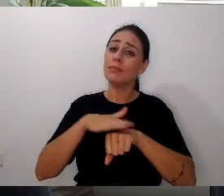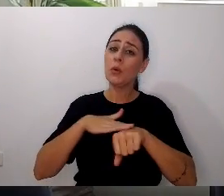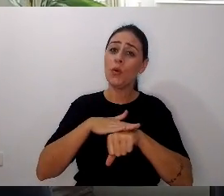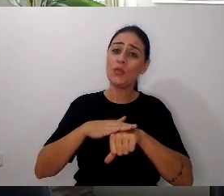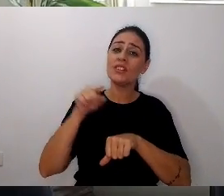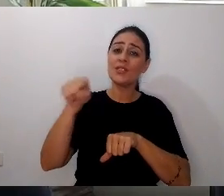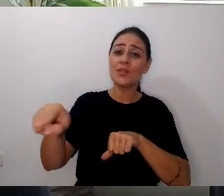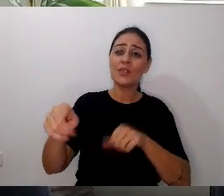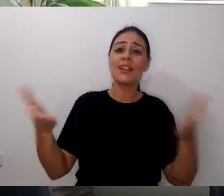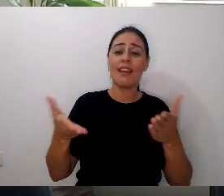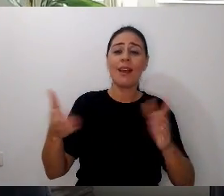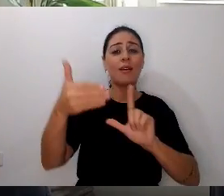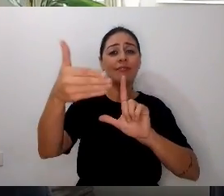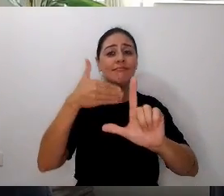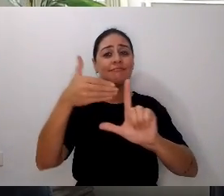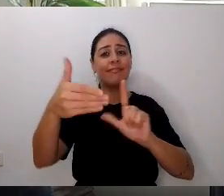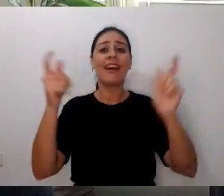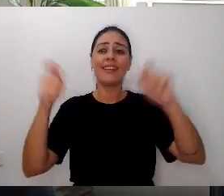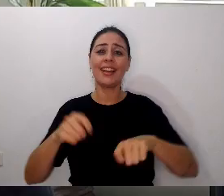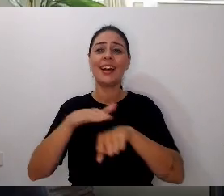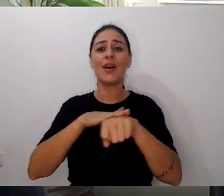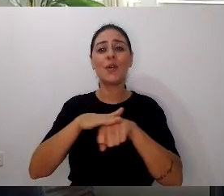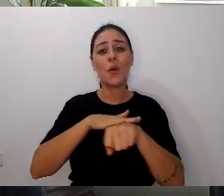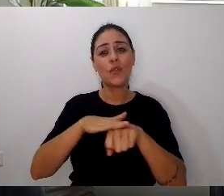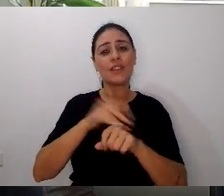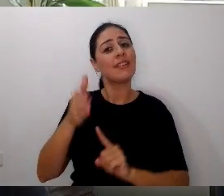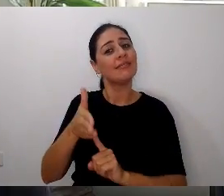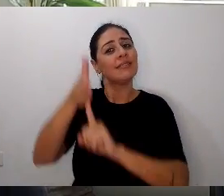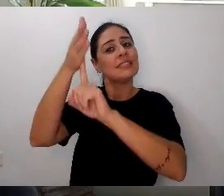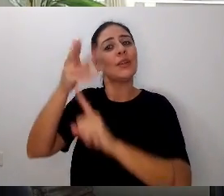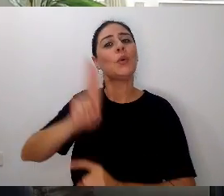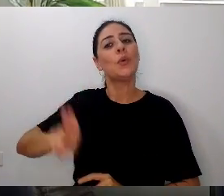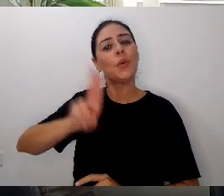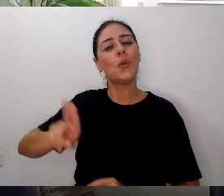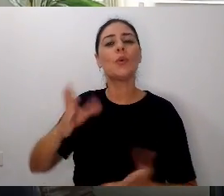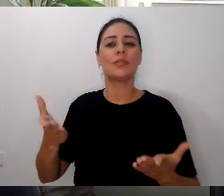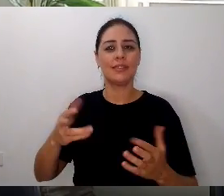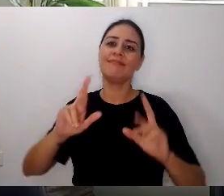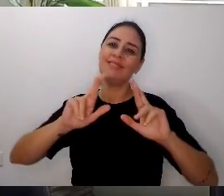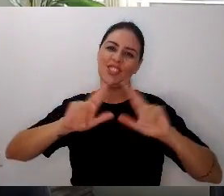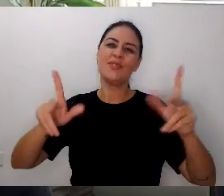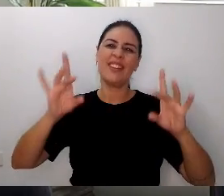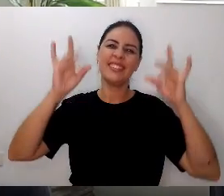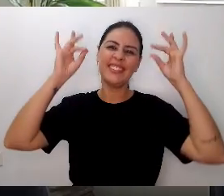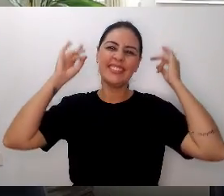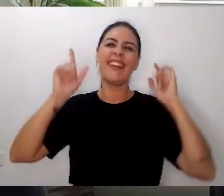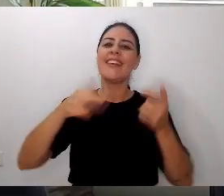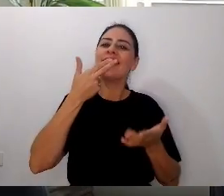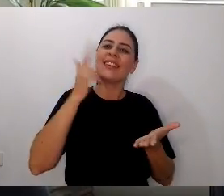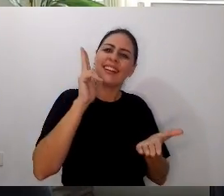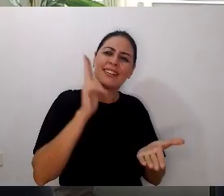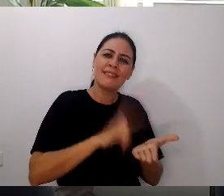com vocês nesse momento. A gente está possibilitando, através das tecnologias, diferente de antigamente, que era escrito